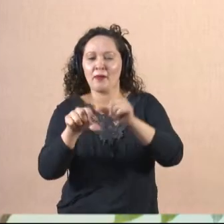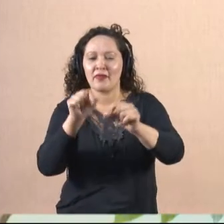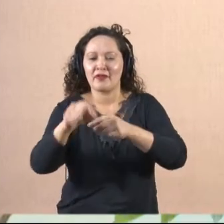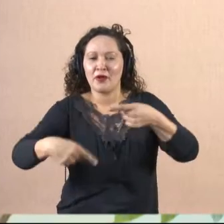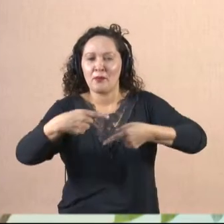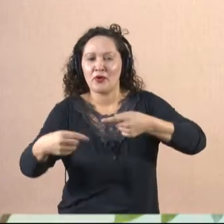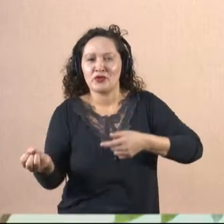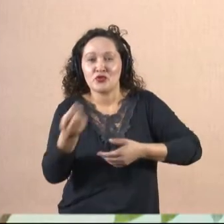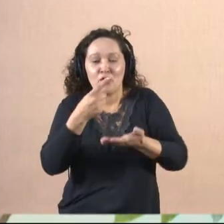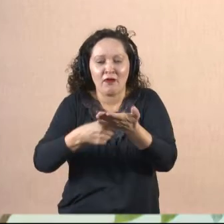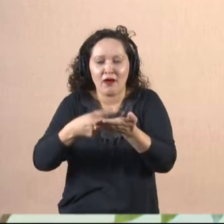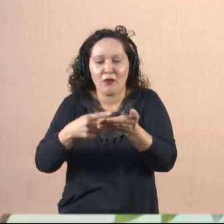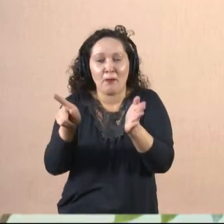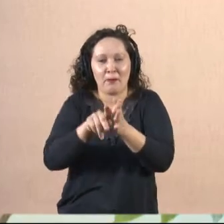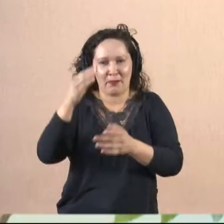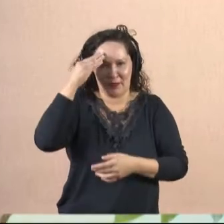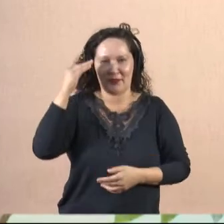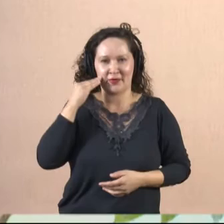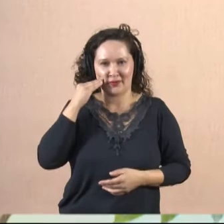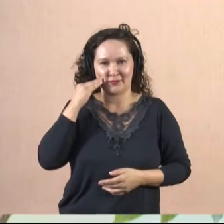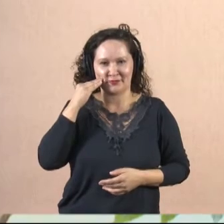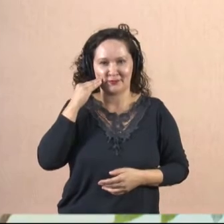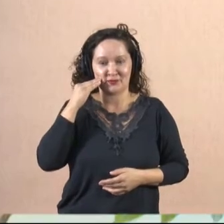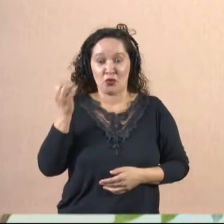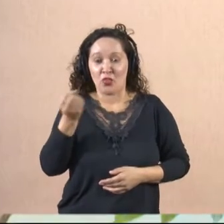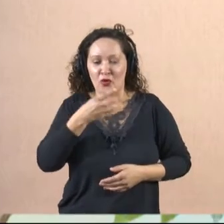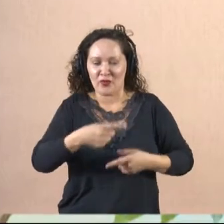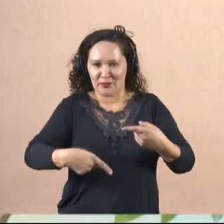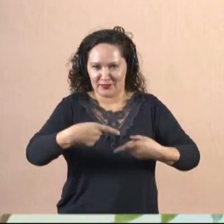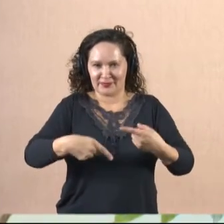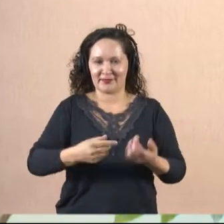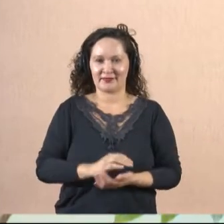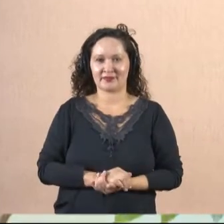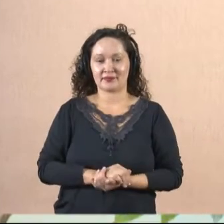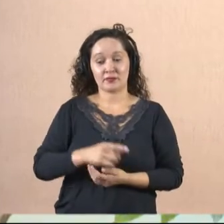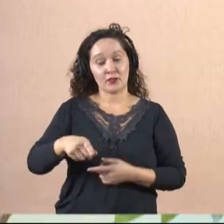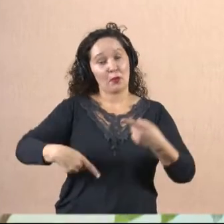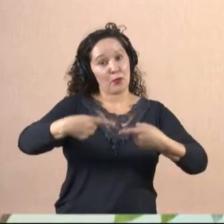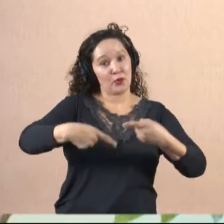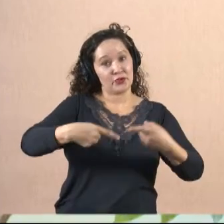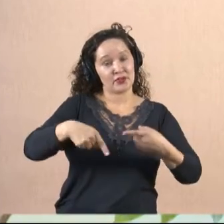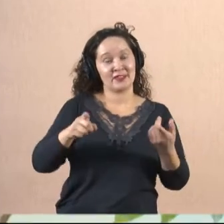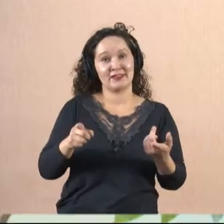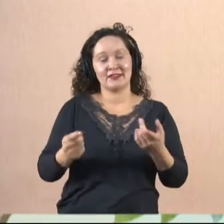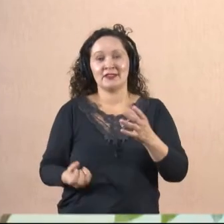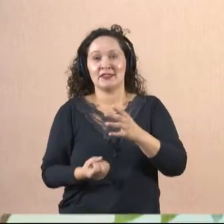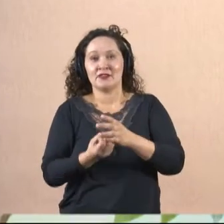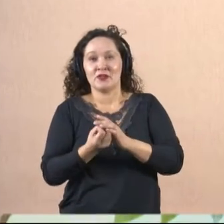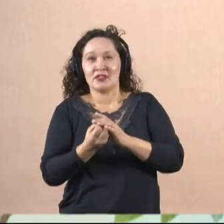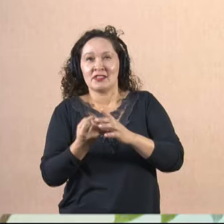política de novo acordo da correia builder for sempre esta política foi